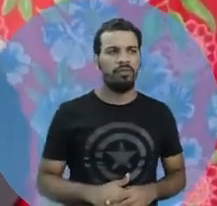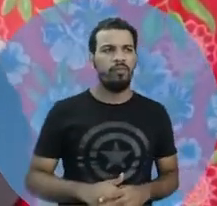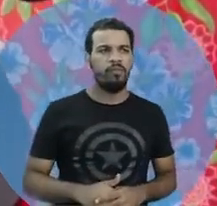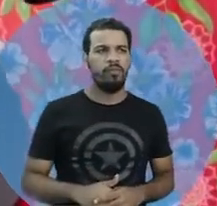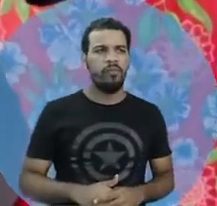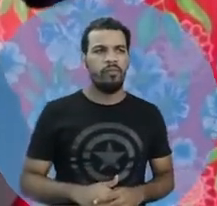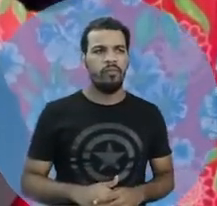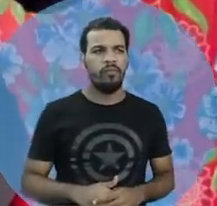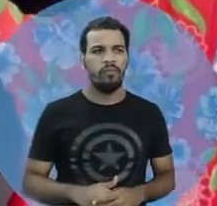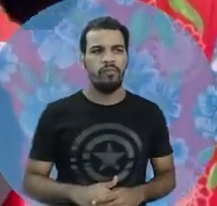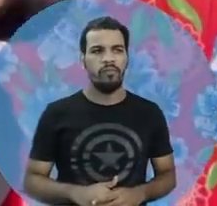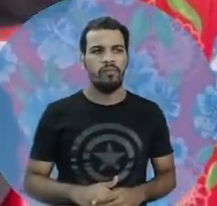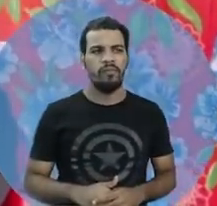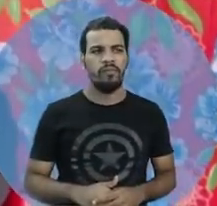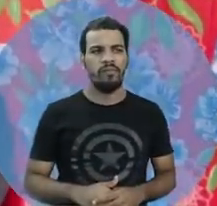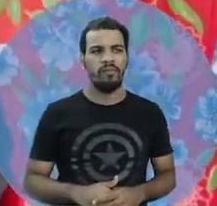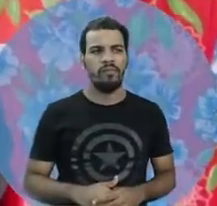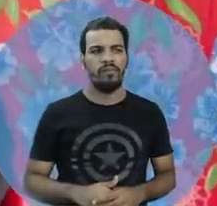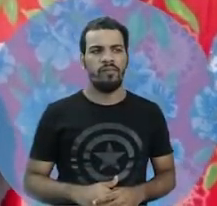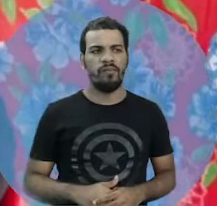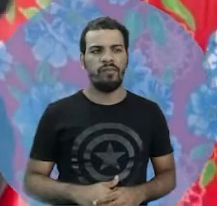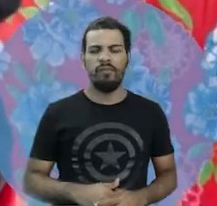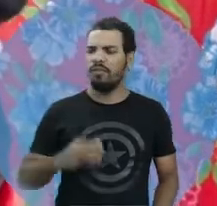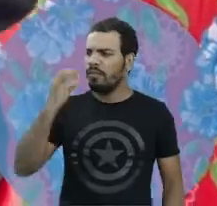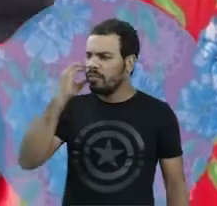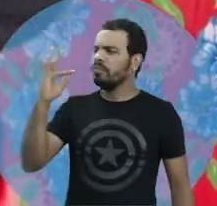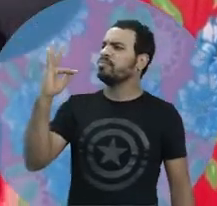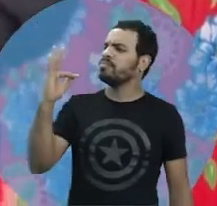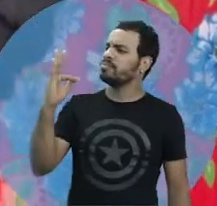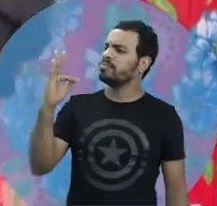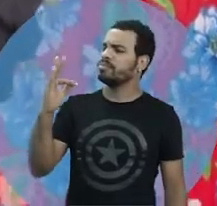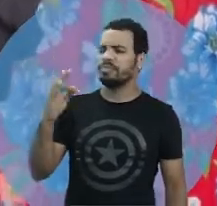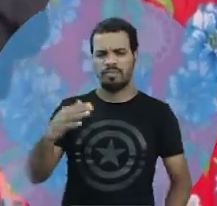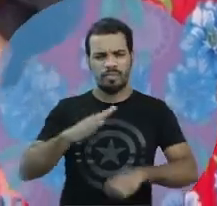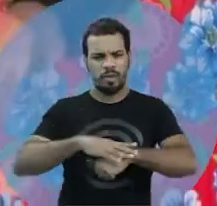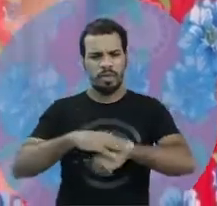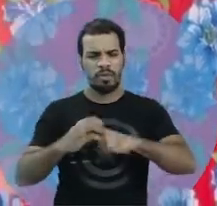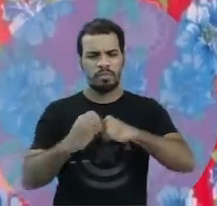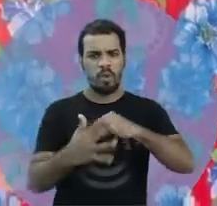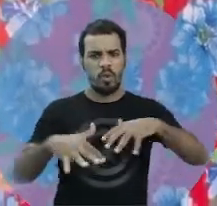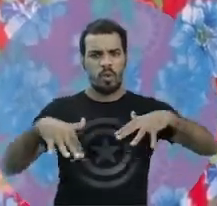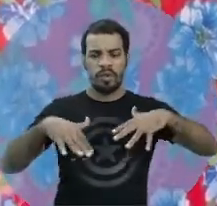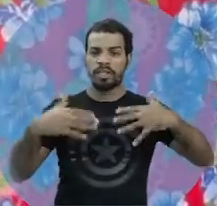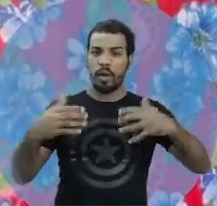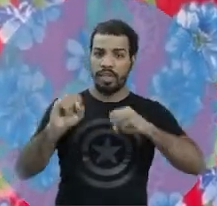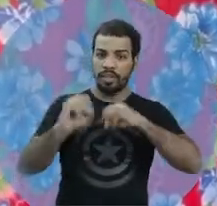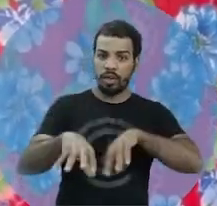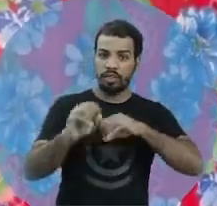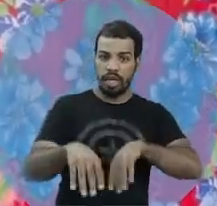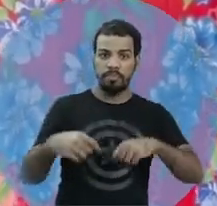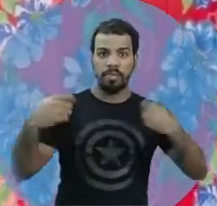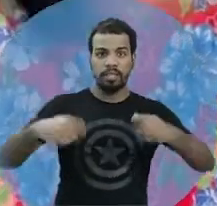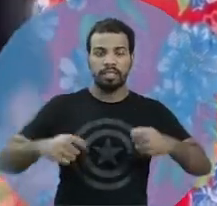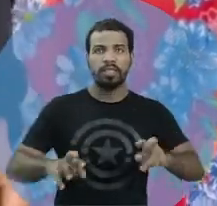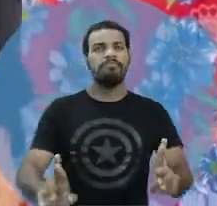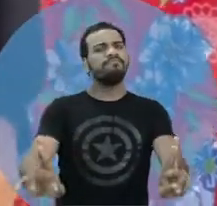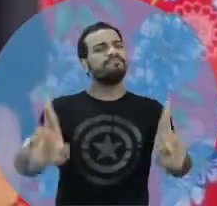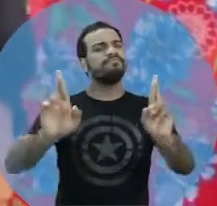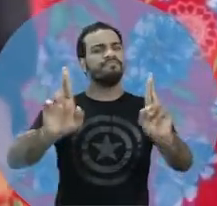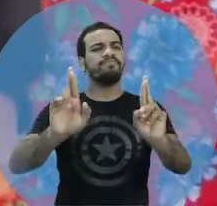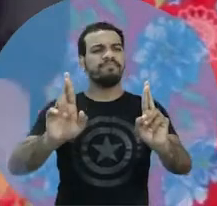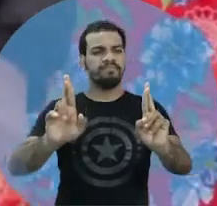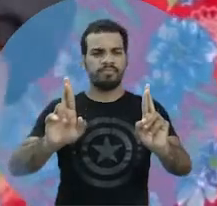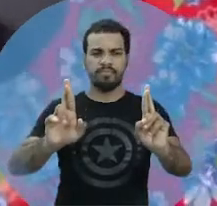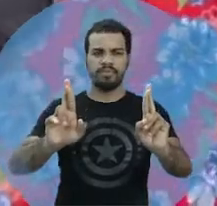Grande Paulo, em tempos de pandemia, a educação precisa esperançar. Diga-nos